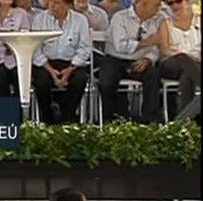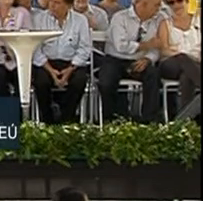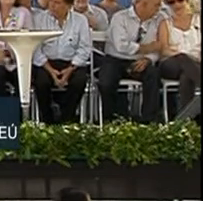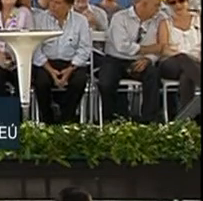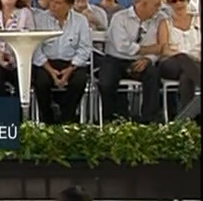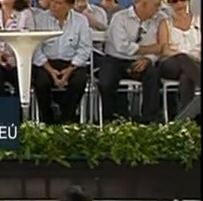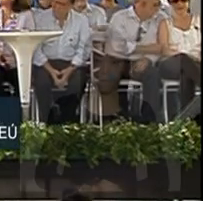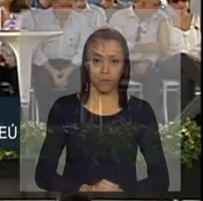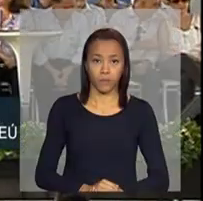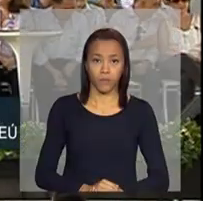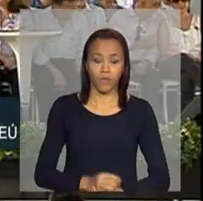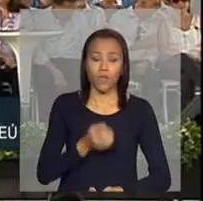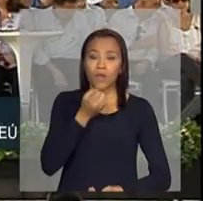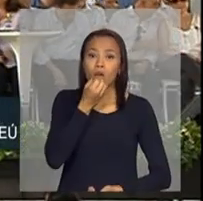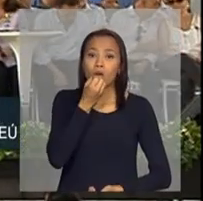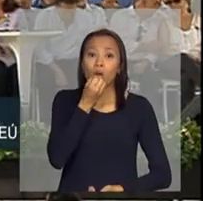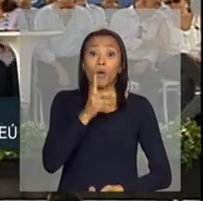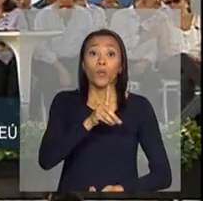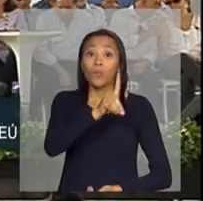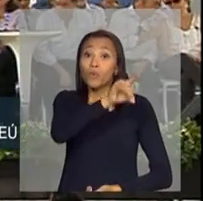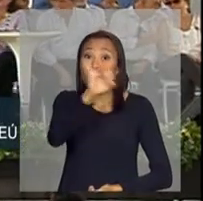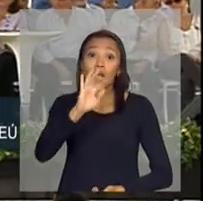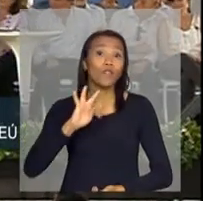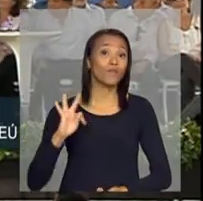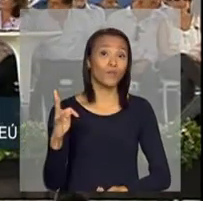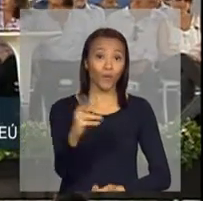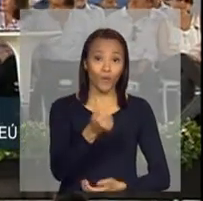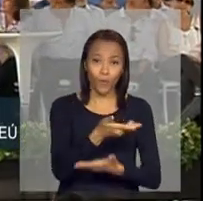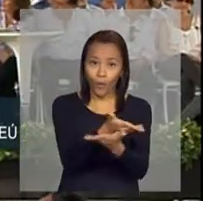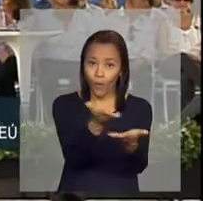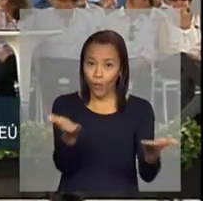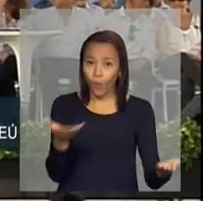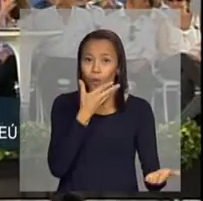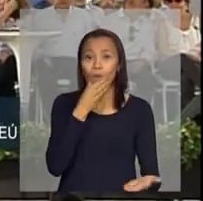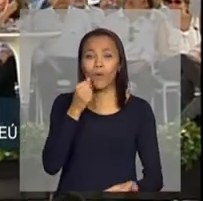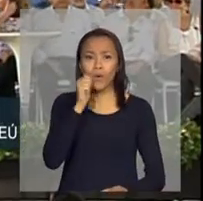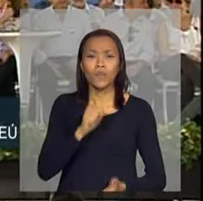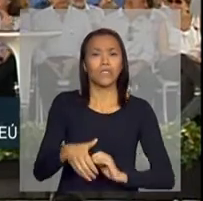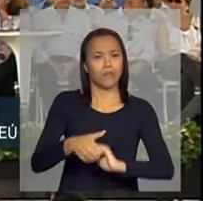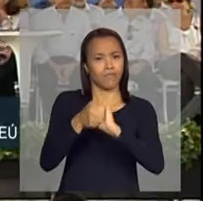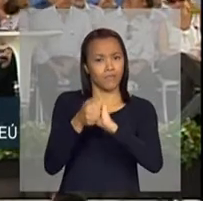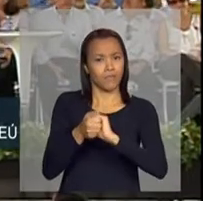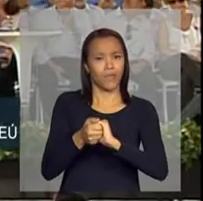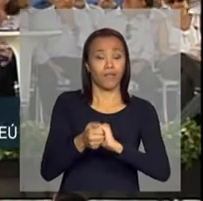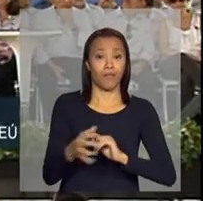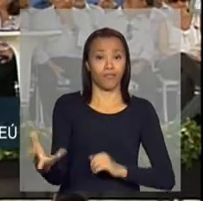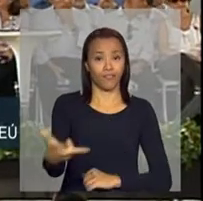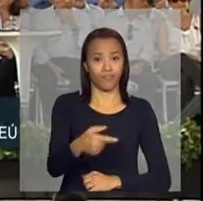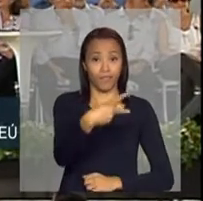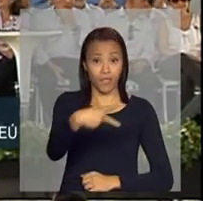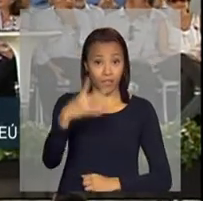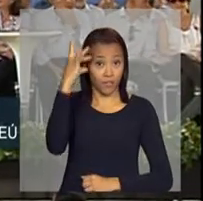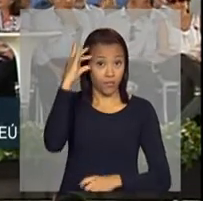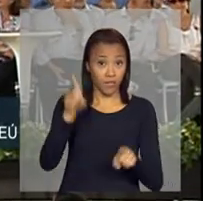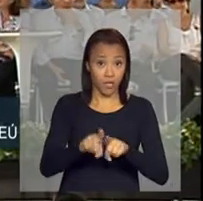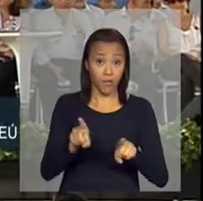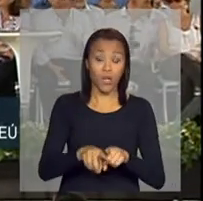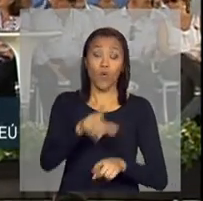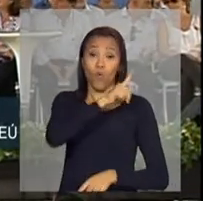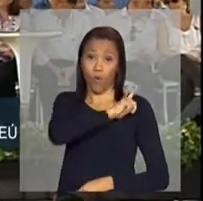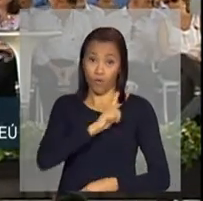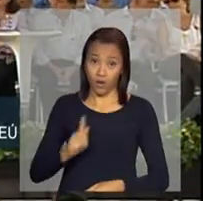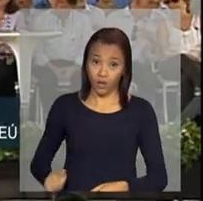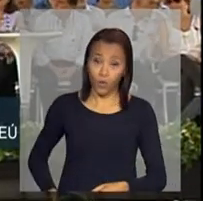Bom dia a todos e a todas. Quero saudar a nossa presidenta Dilma, governador Eduardo,